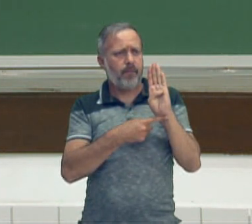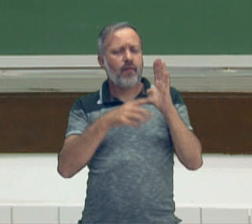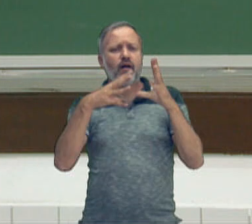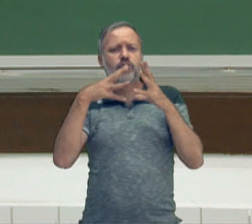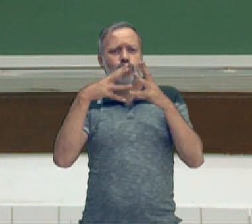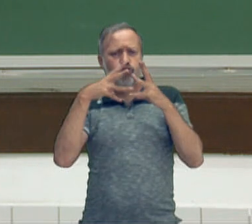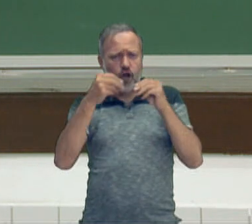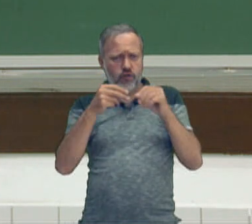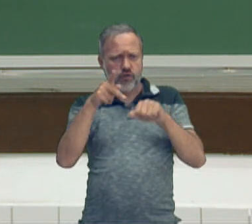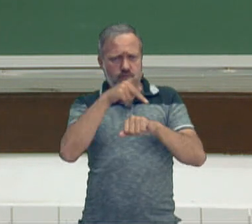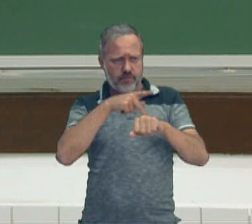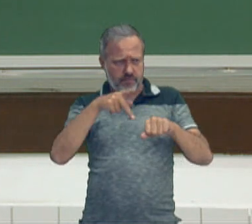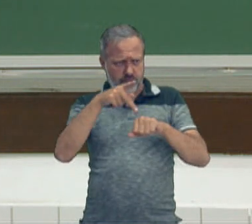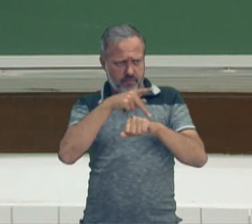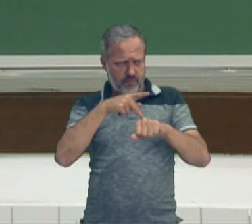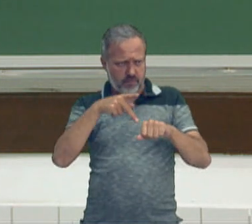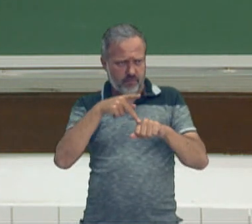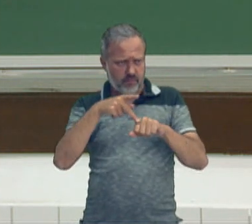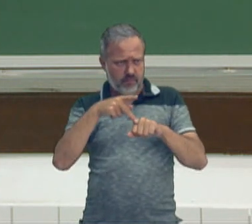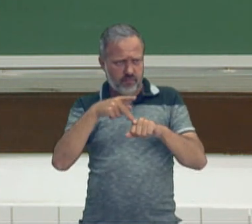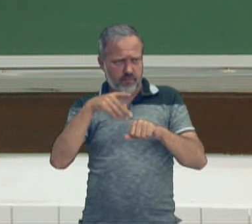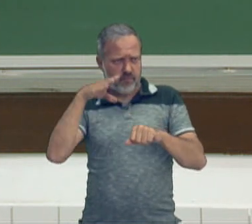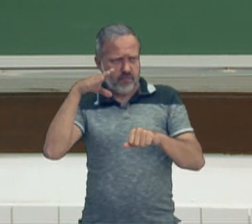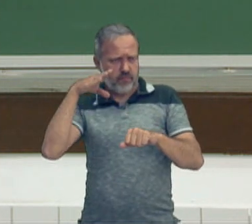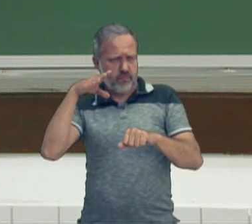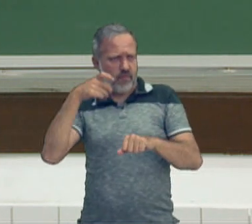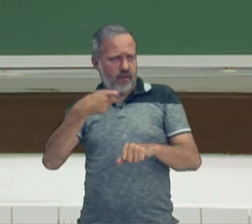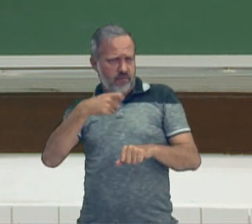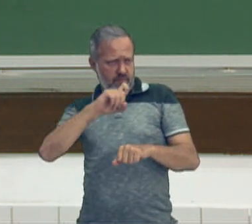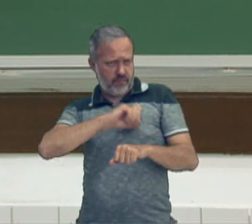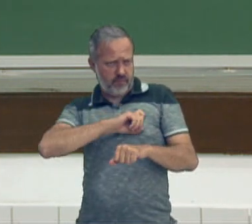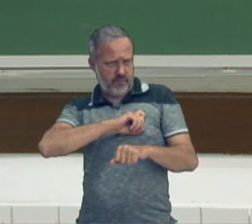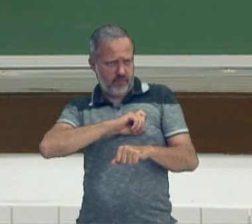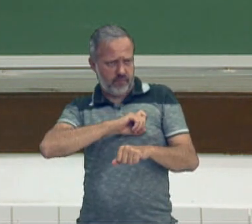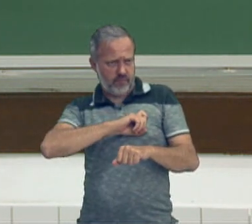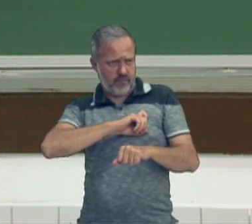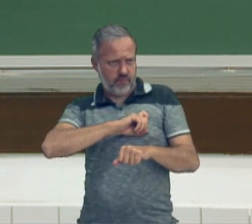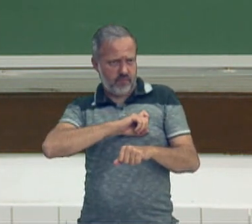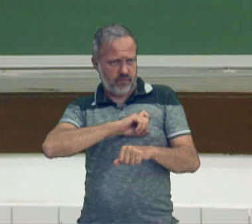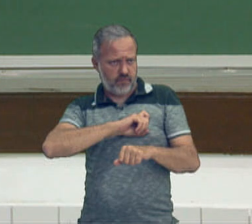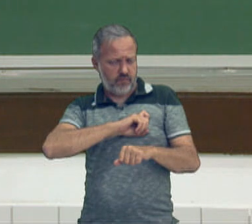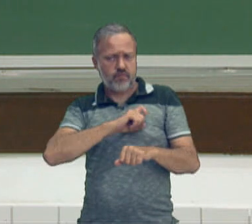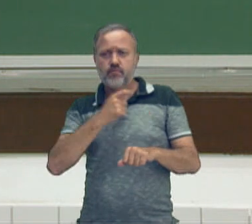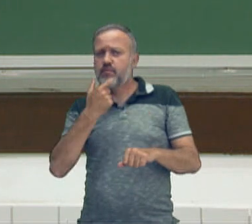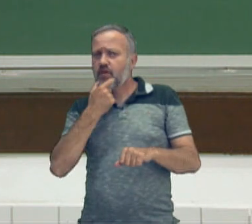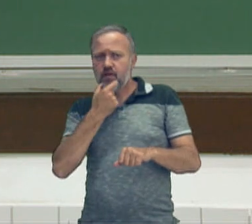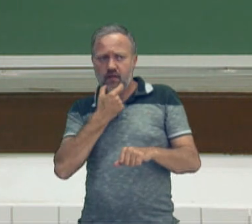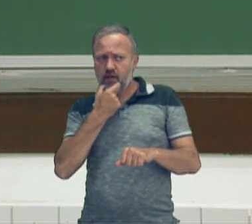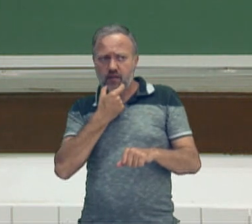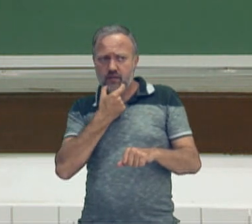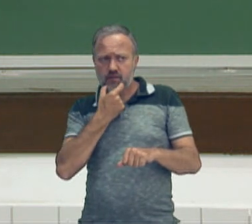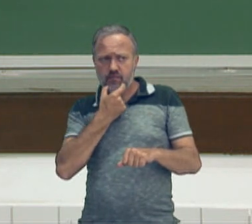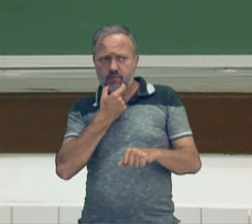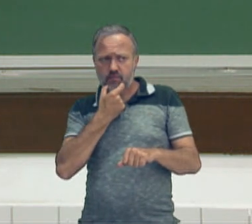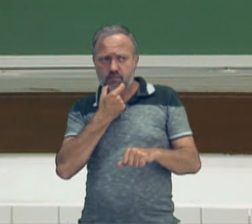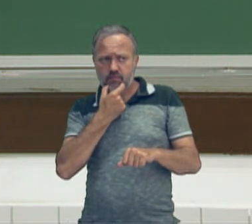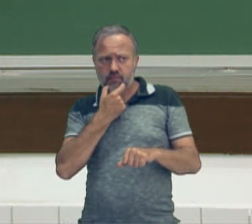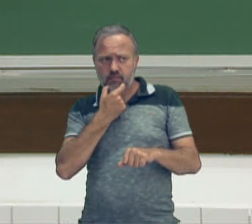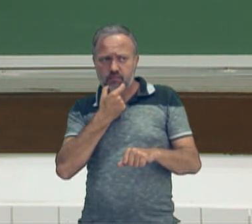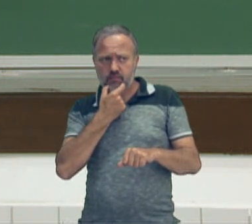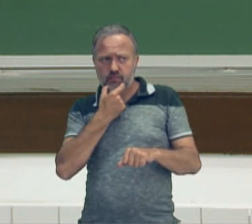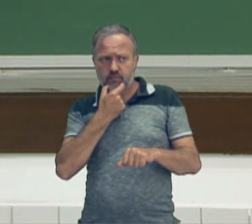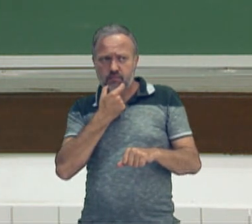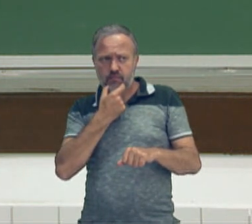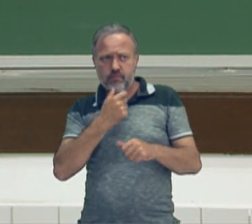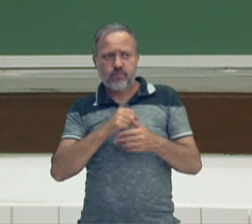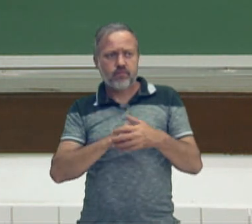países colonizados pelos espanhóis e ingleses? Latina, espanhóis sim, mas inglês não. Então,